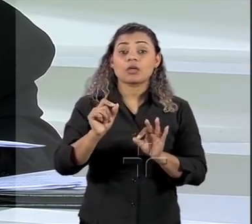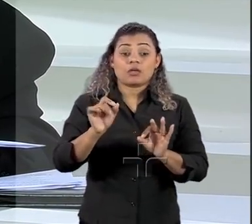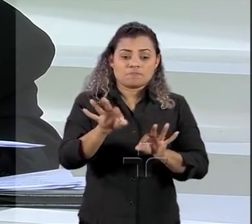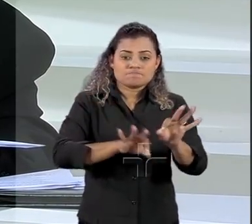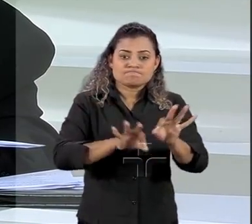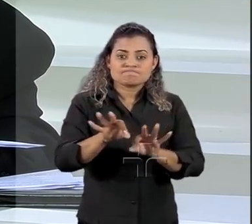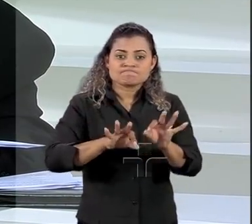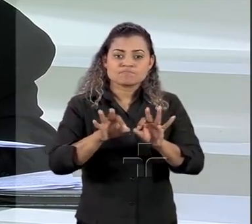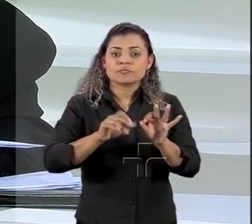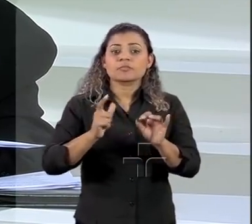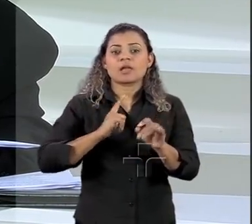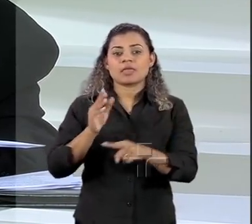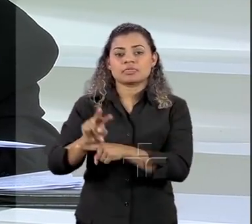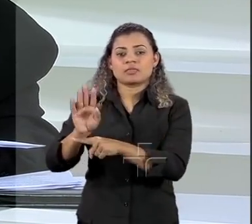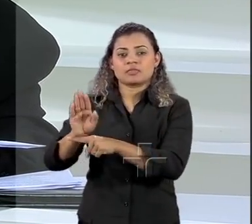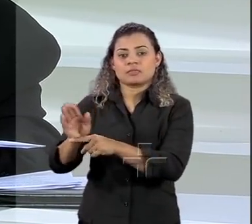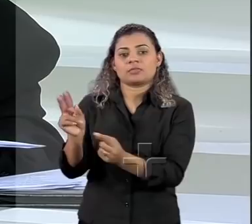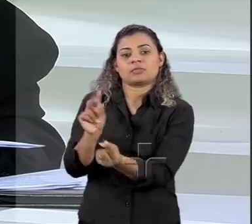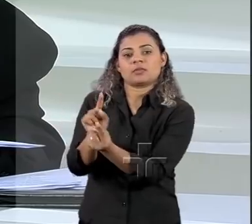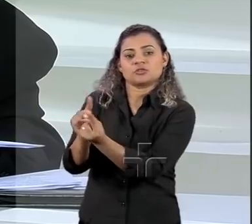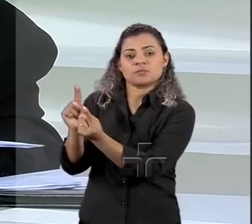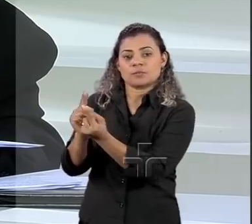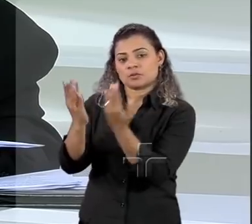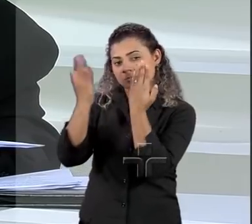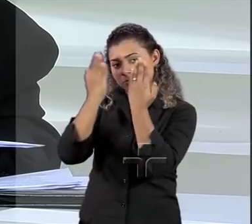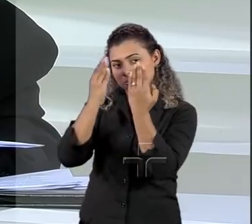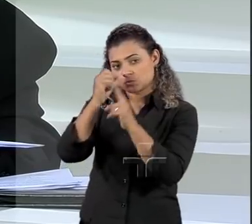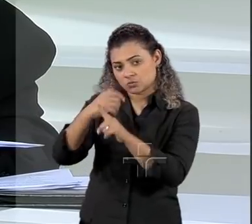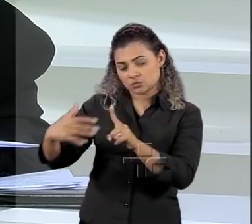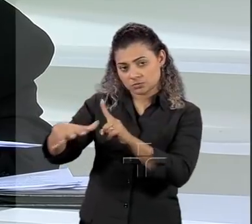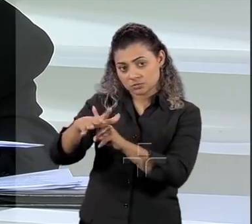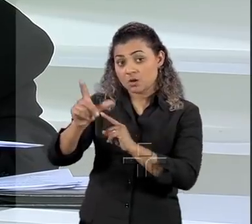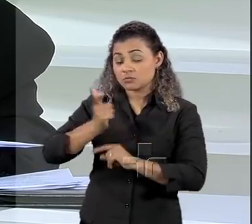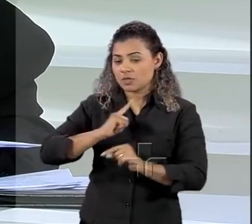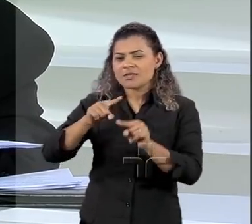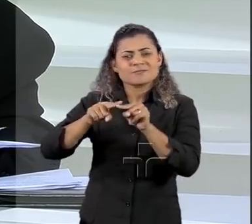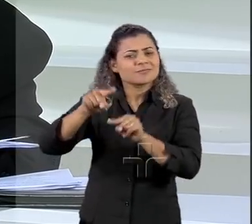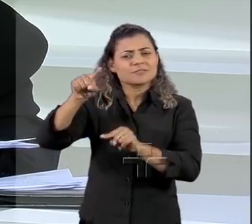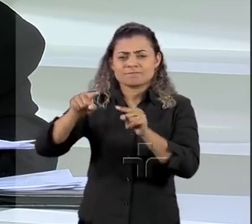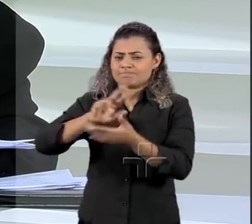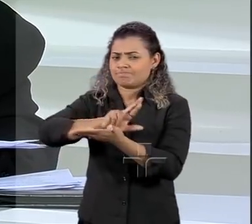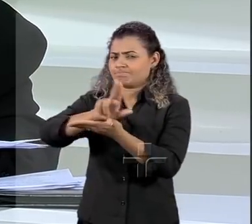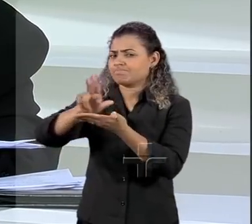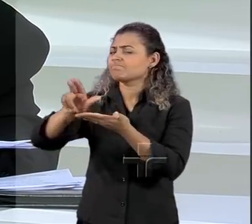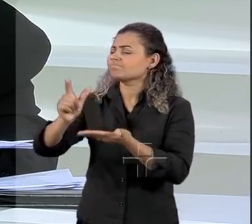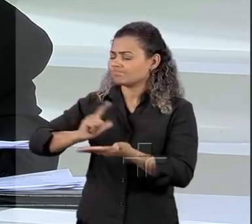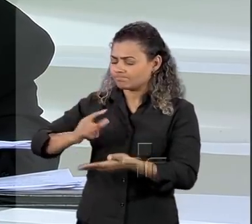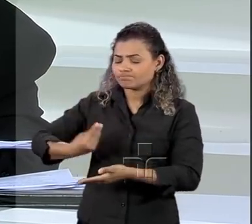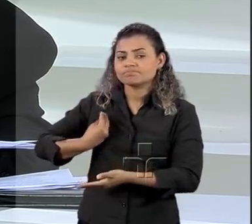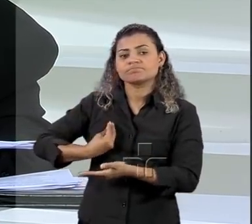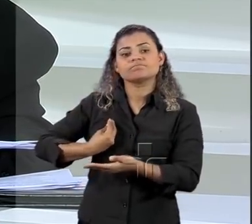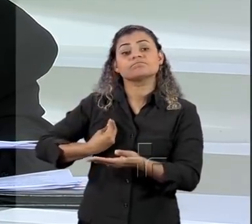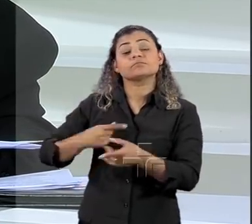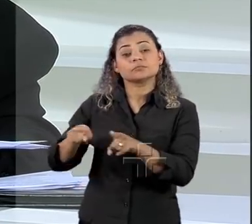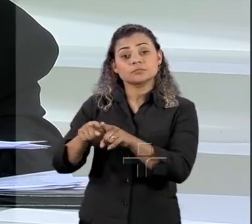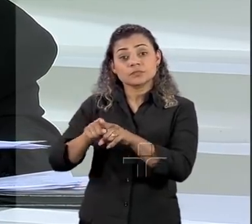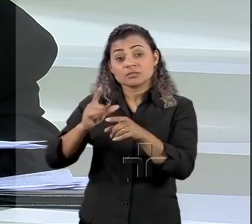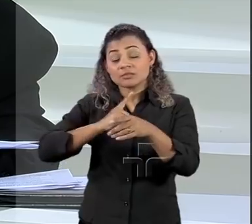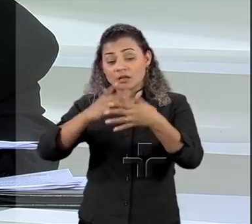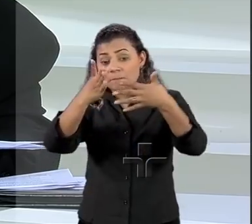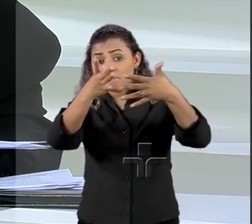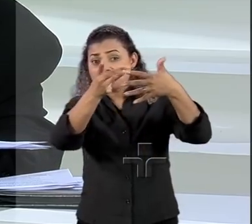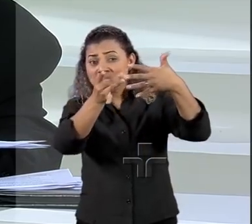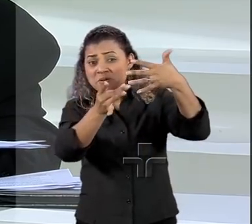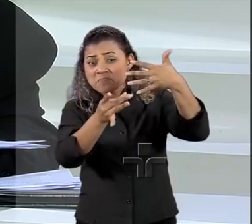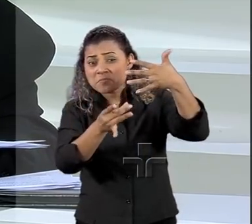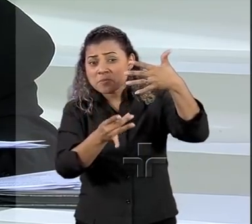redes de assistência psicossocial que incluem todos esses níveis e que tem elencam várias